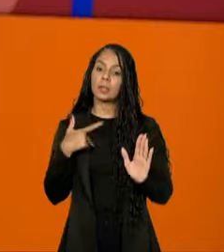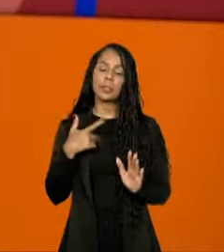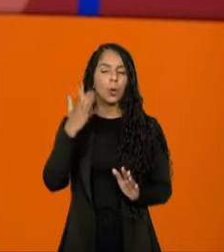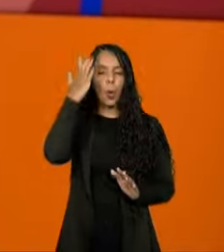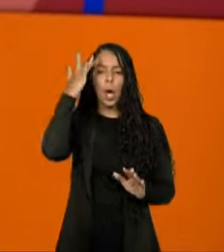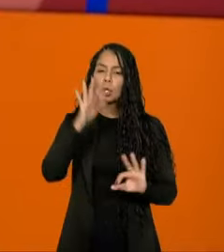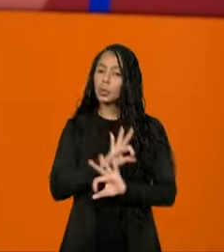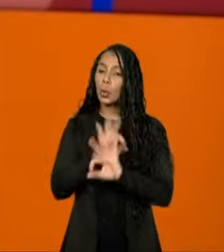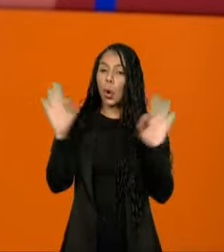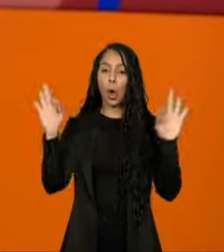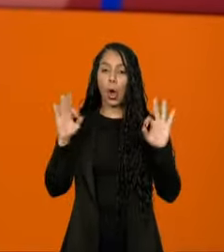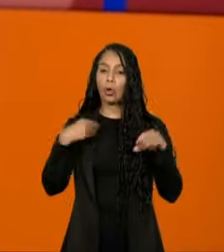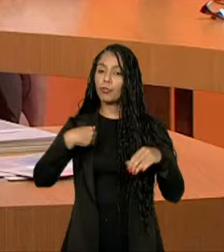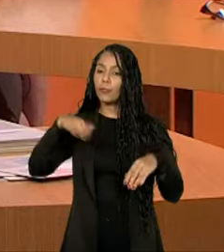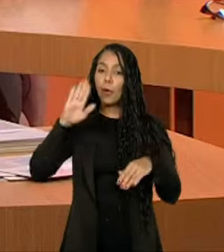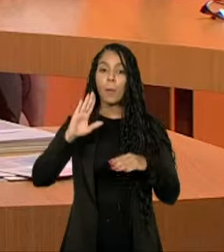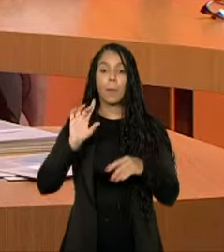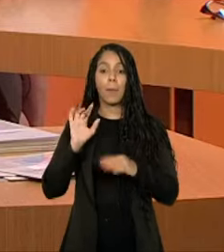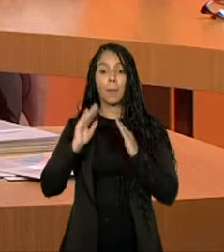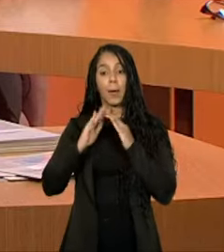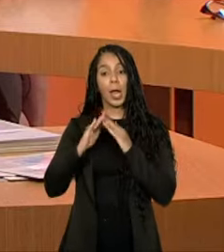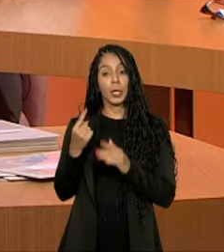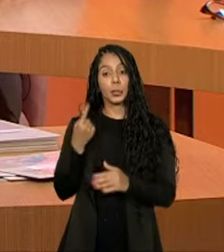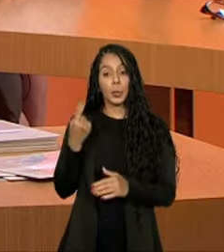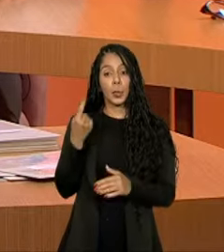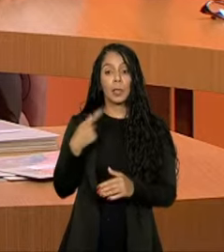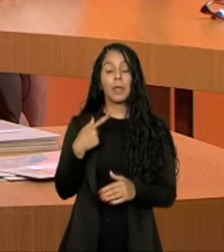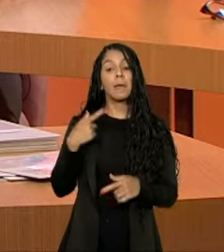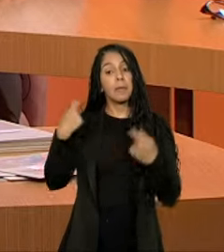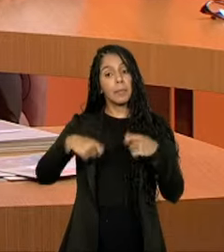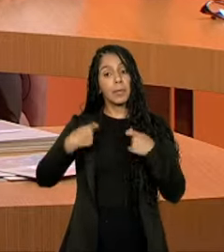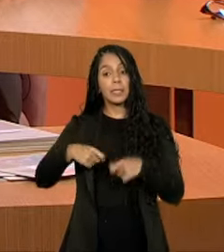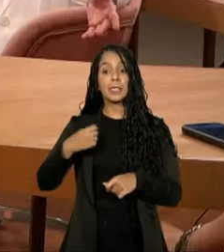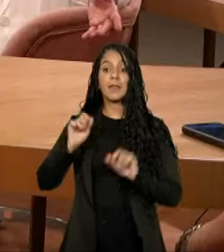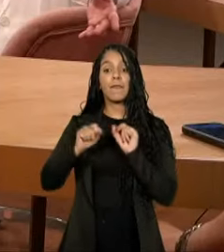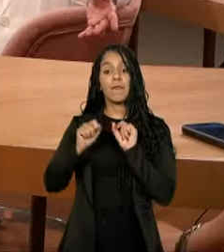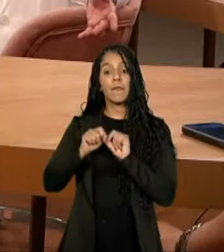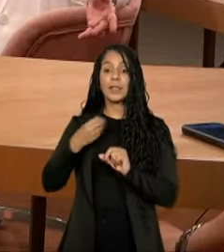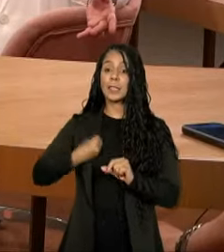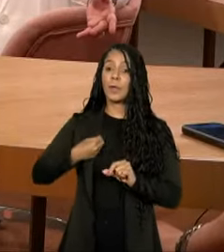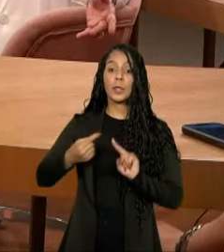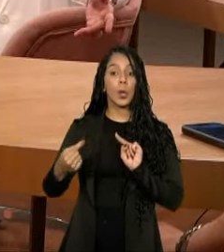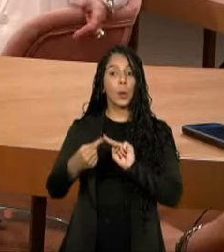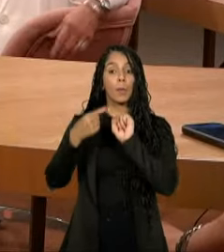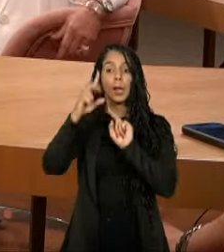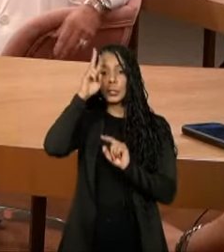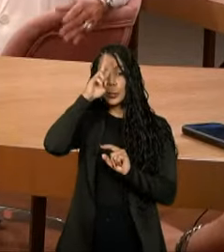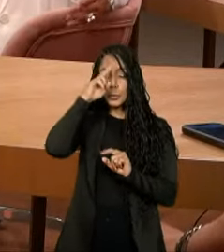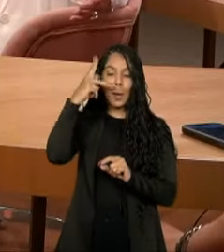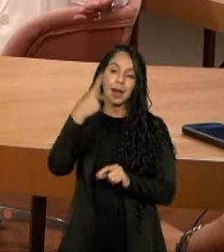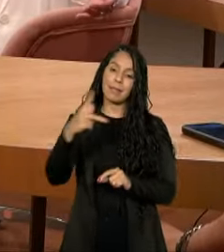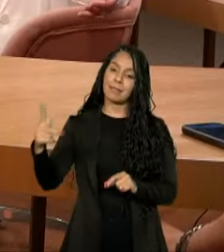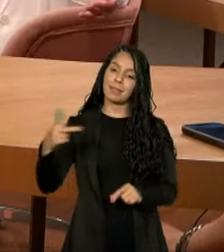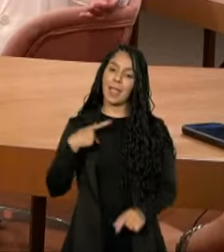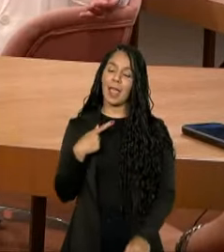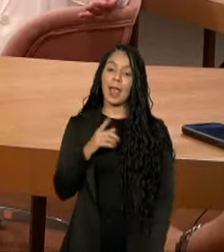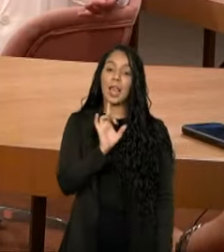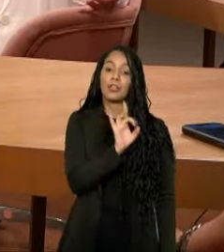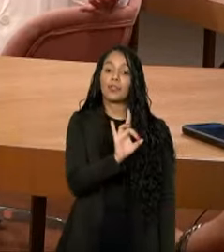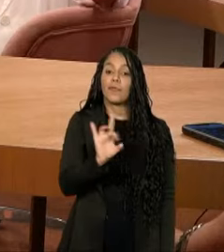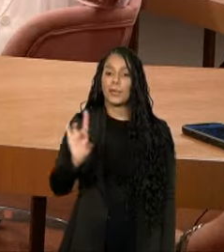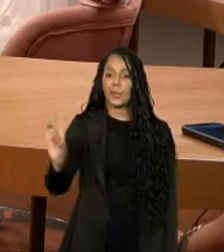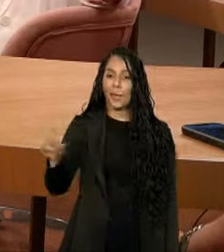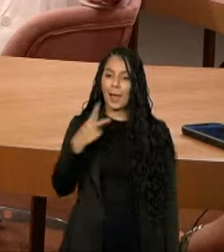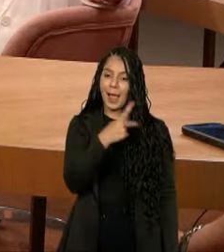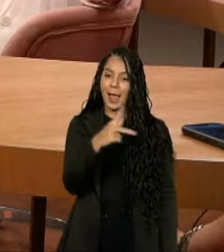acho ótimo que eles tenham. Claro. Porque eles têm que construir uma vida... A história deles, né? A história deles. A individualidade. É, Branca e o Gibran, né?